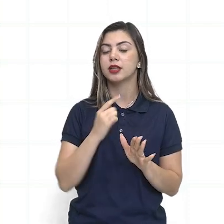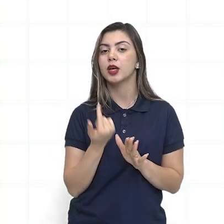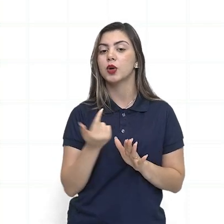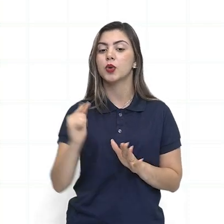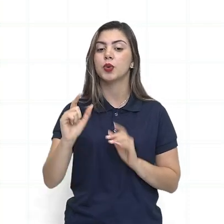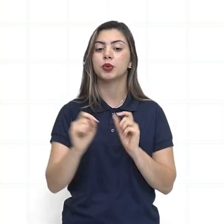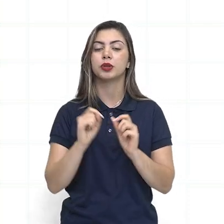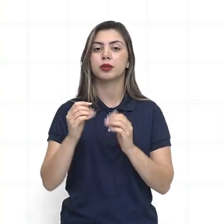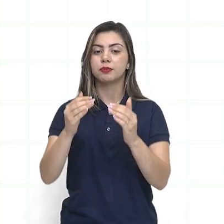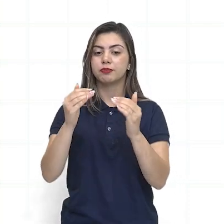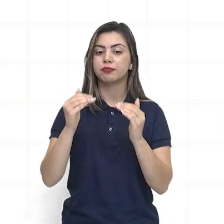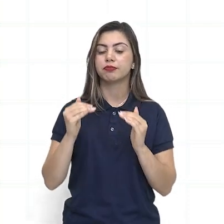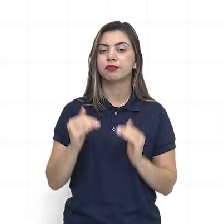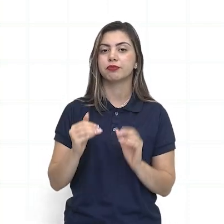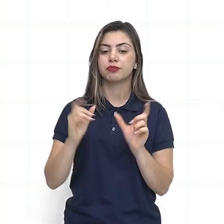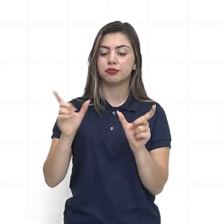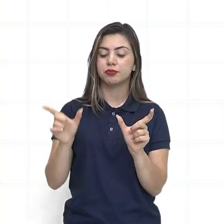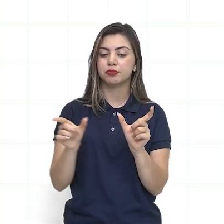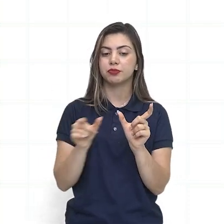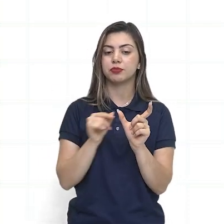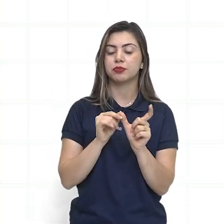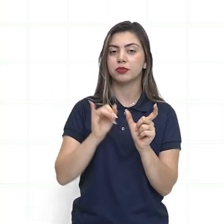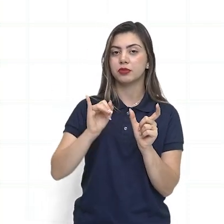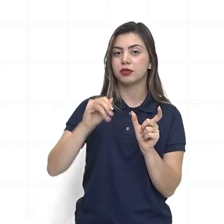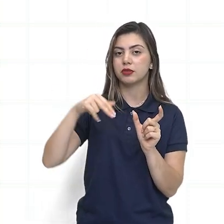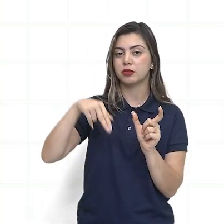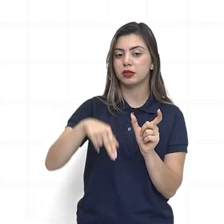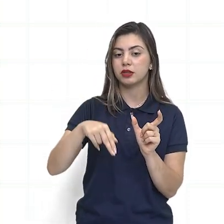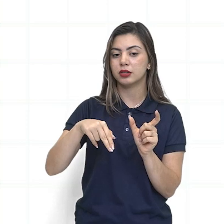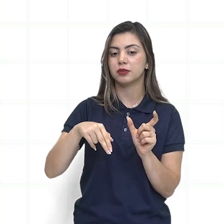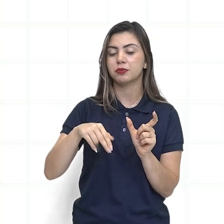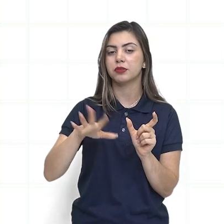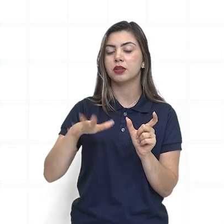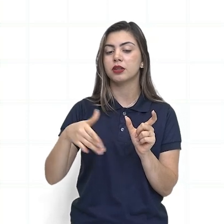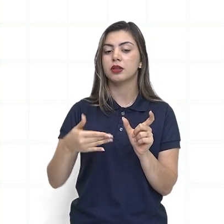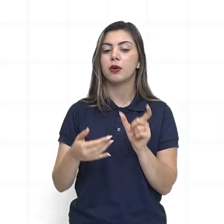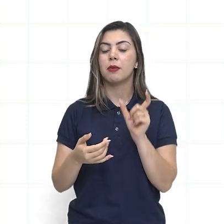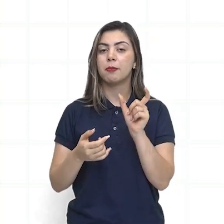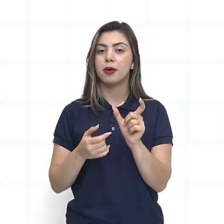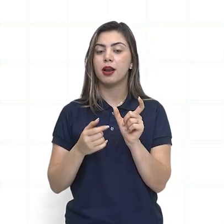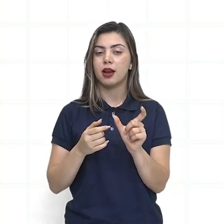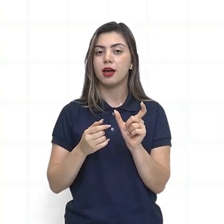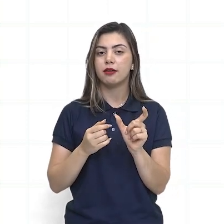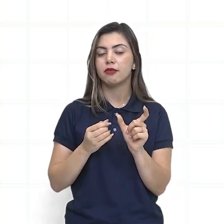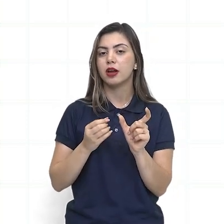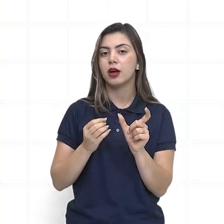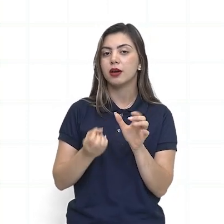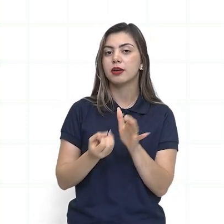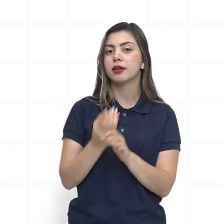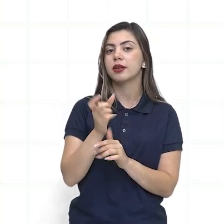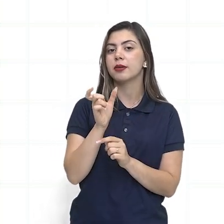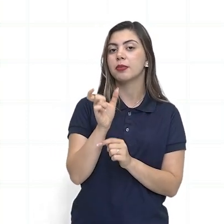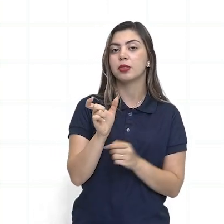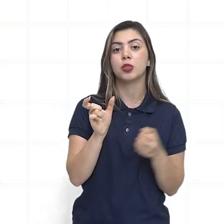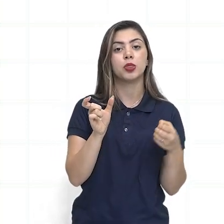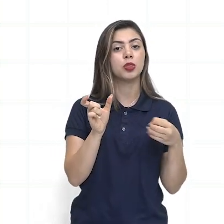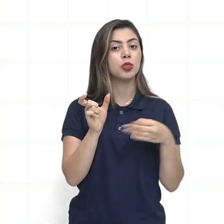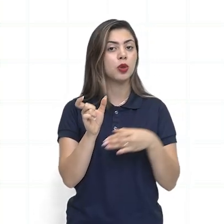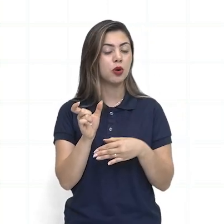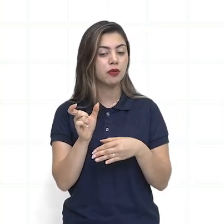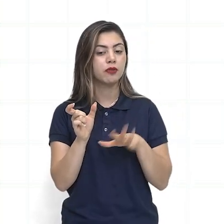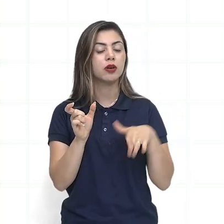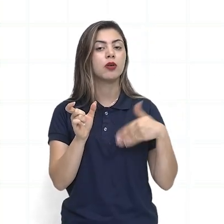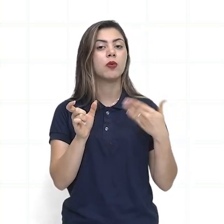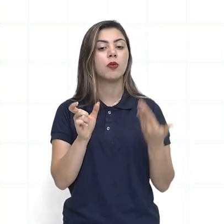tenho também, acrescentando o prefixo in, a palavra primitiva forma, eu constituí uma nova